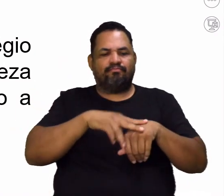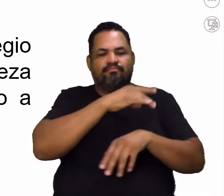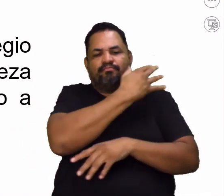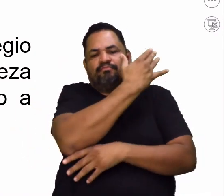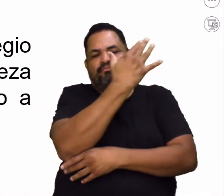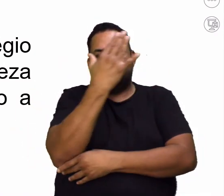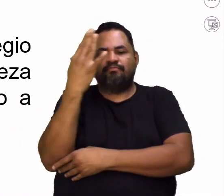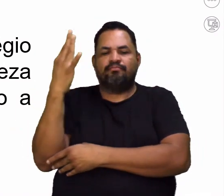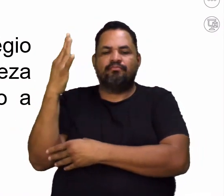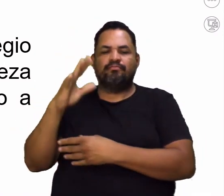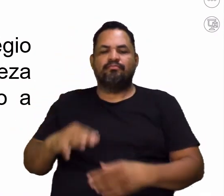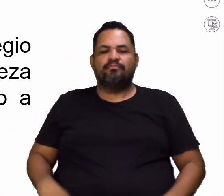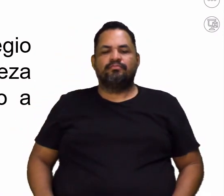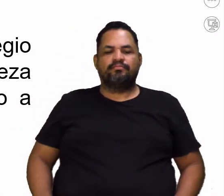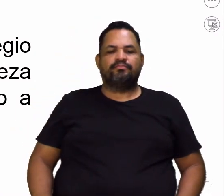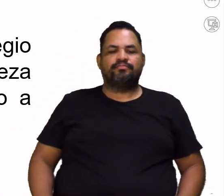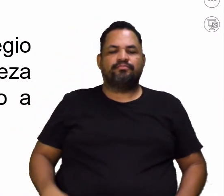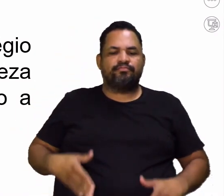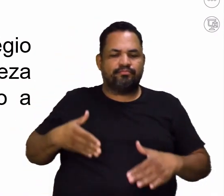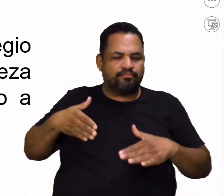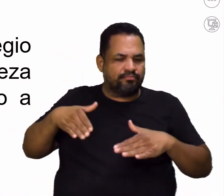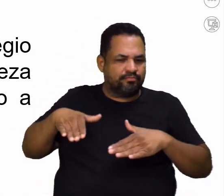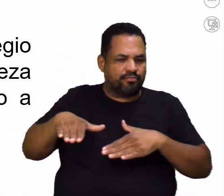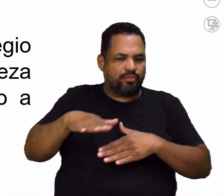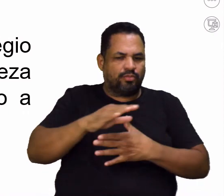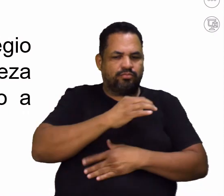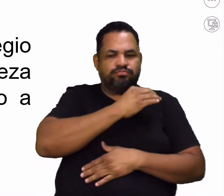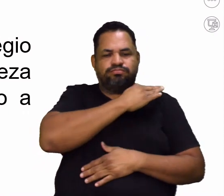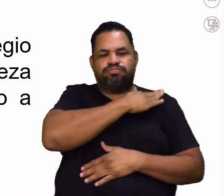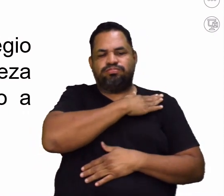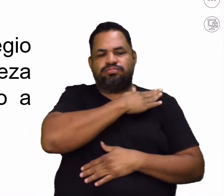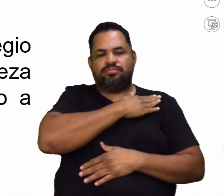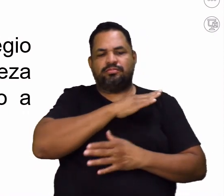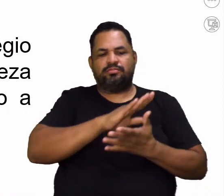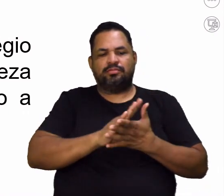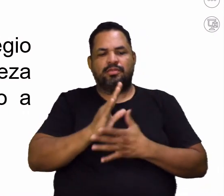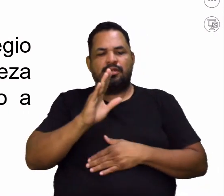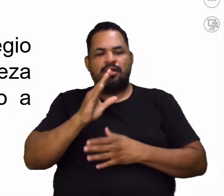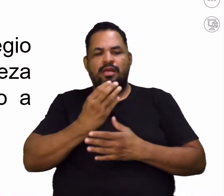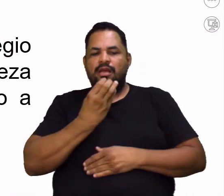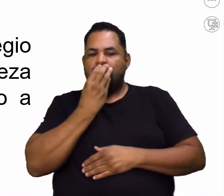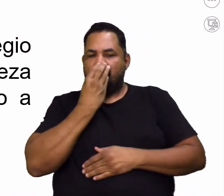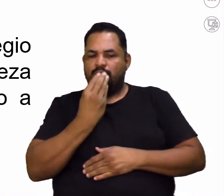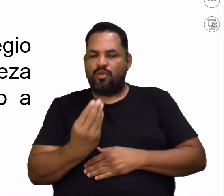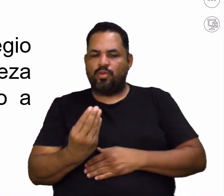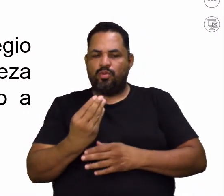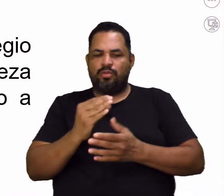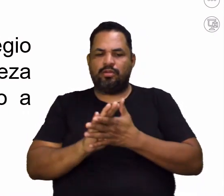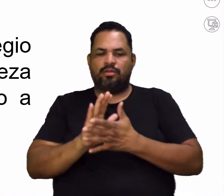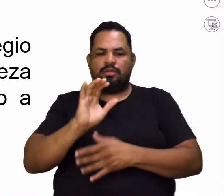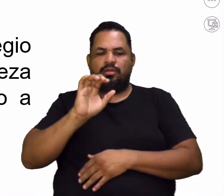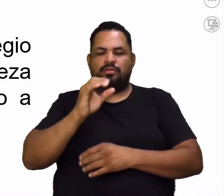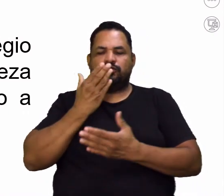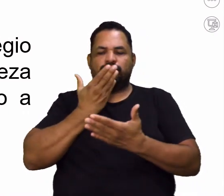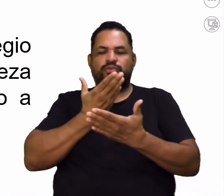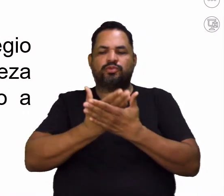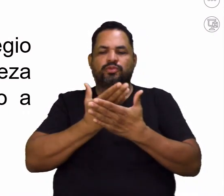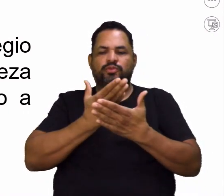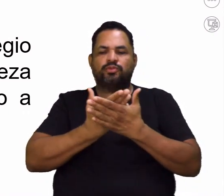das martas passava-me aos ombros como A Loba de um seminarista